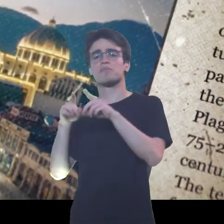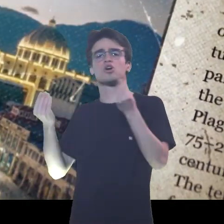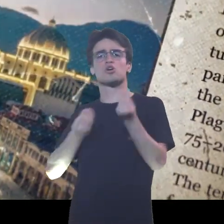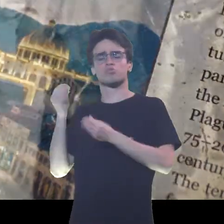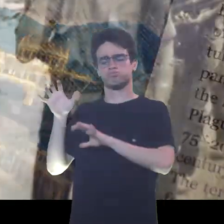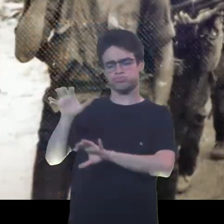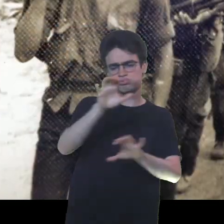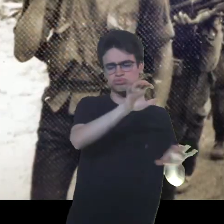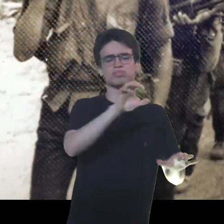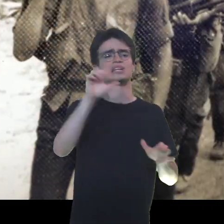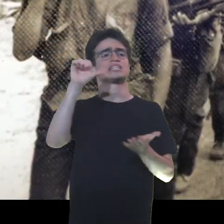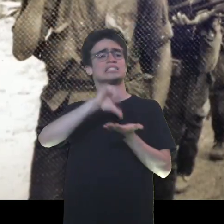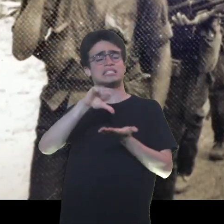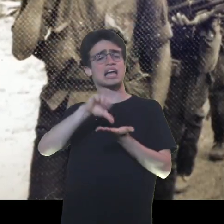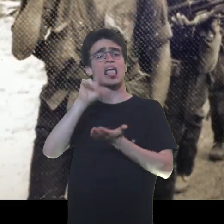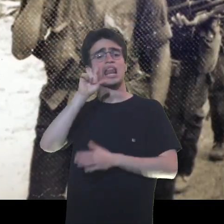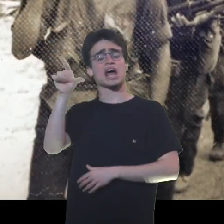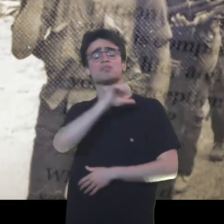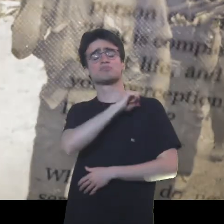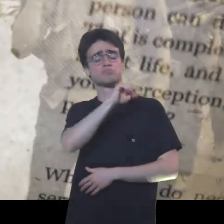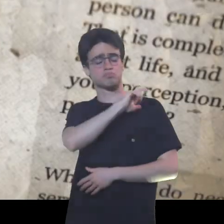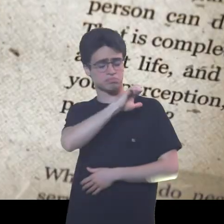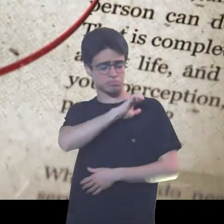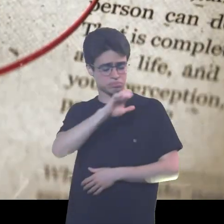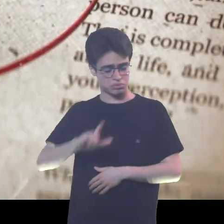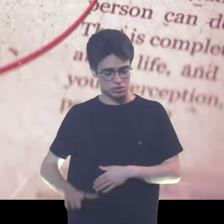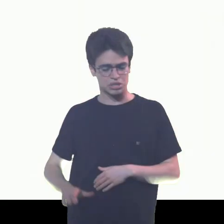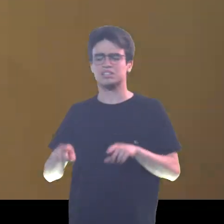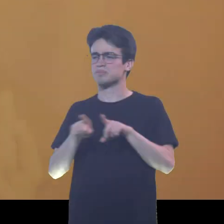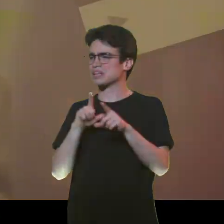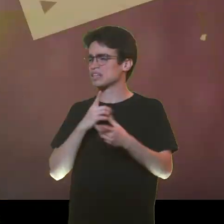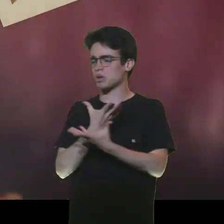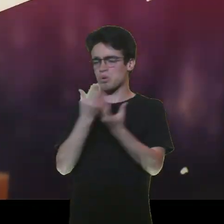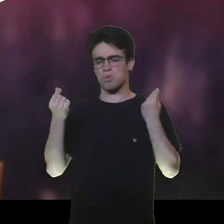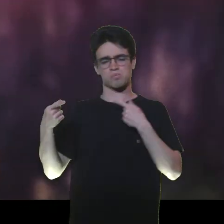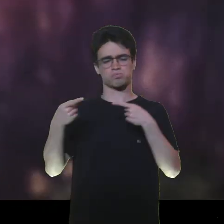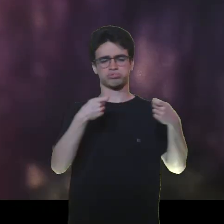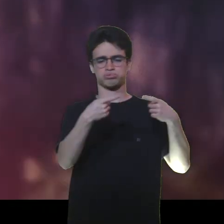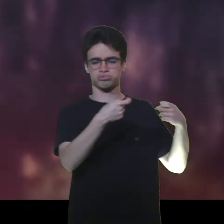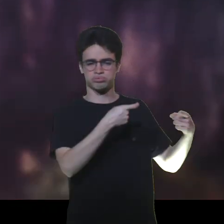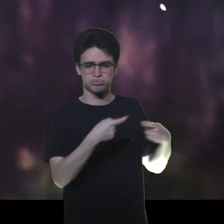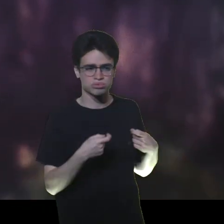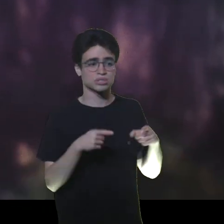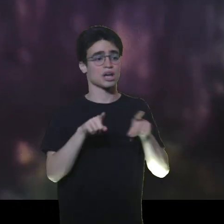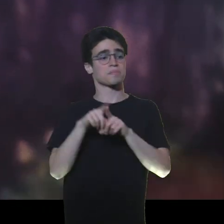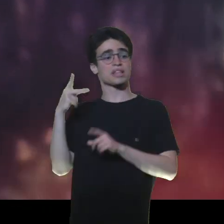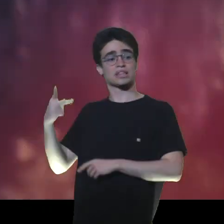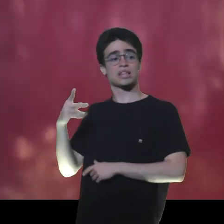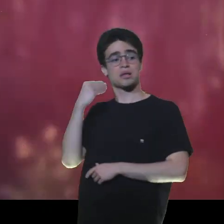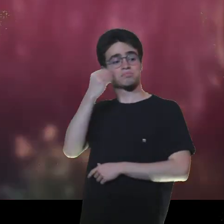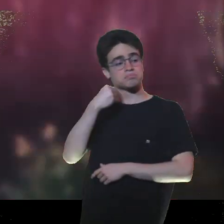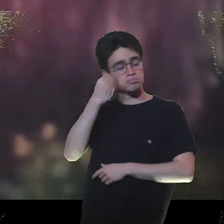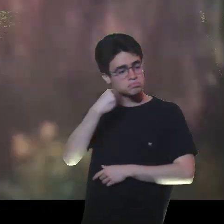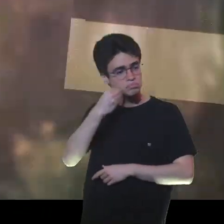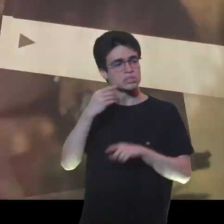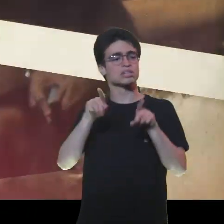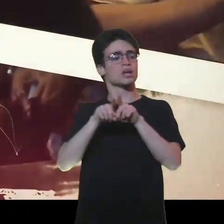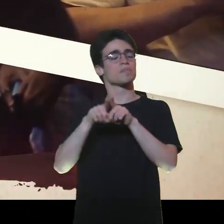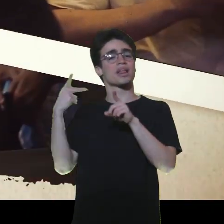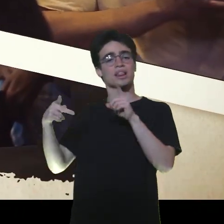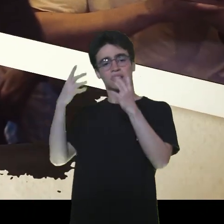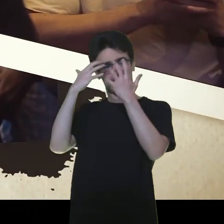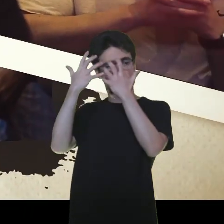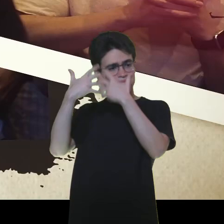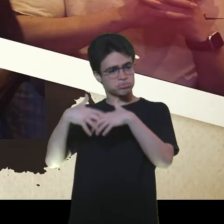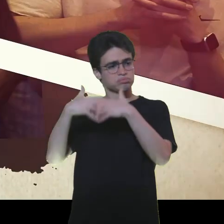São Salvador, outrora grandemente assolada pelas guerrilhas. Que a experiência, o testemunho e as reflexões do pastor Mário Veiga